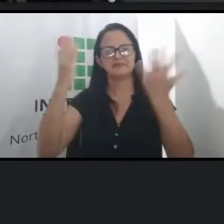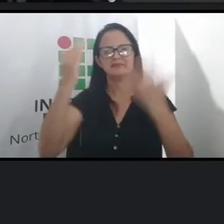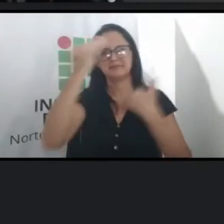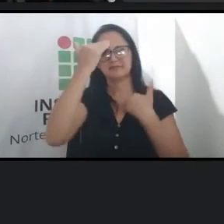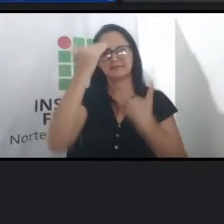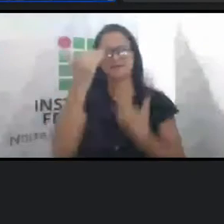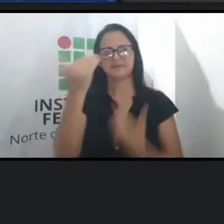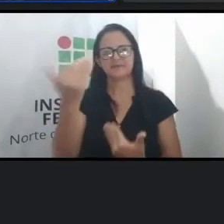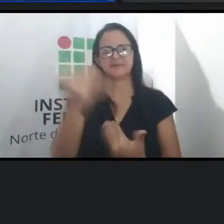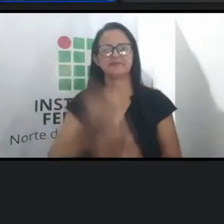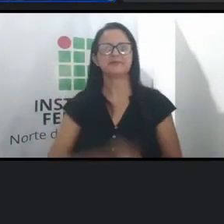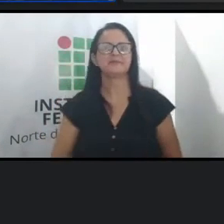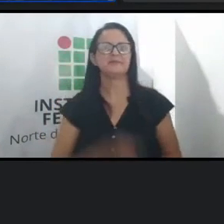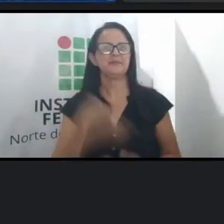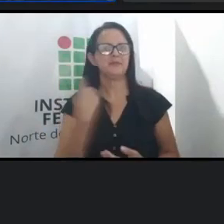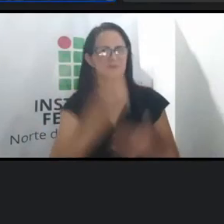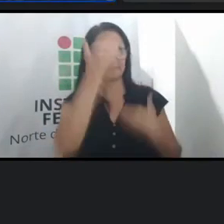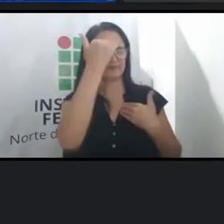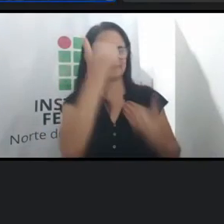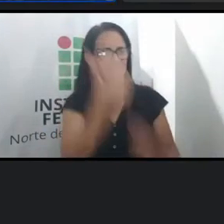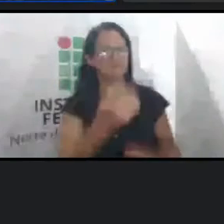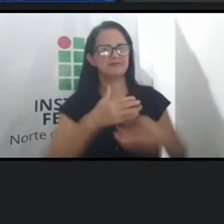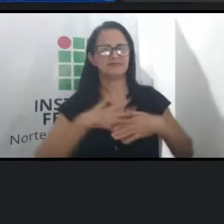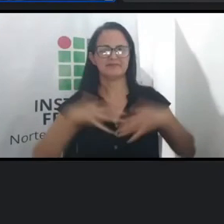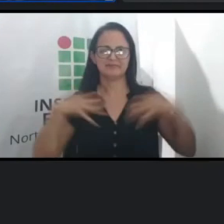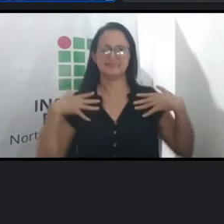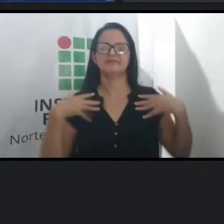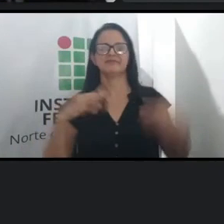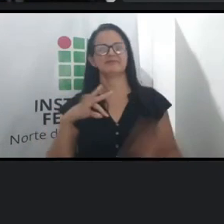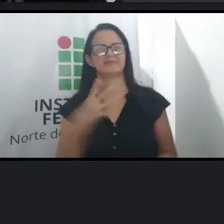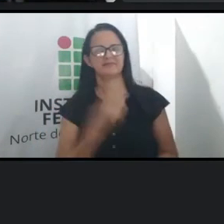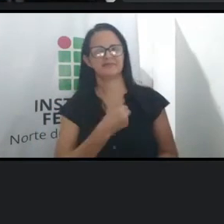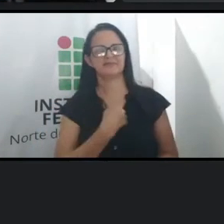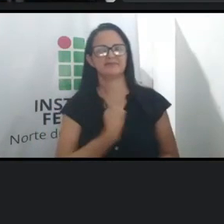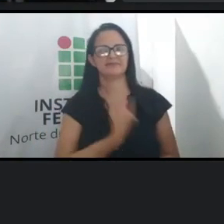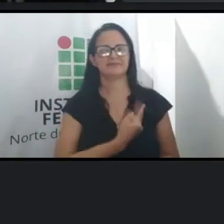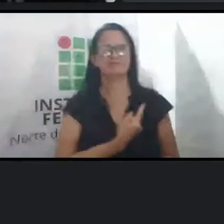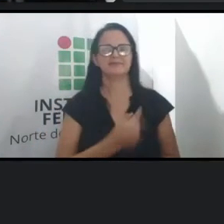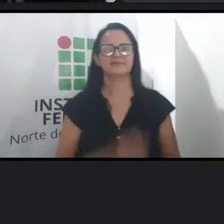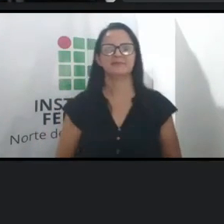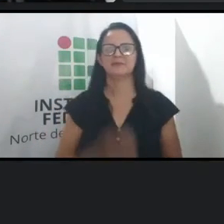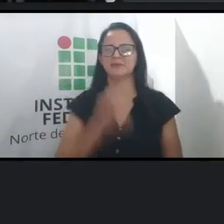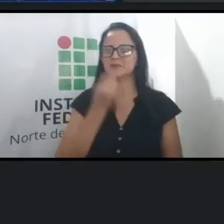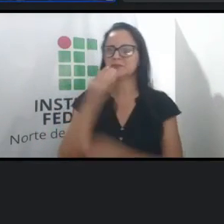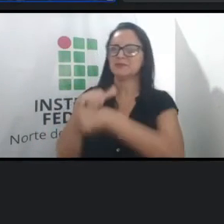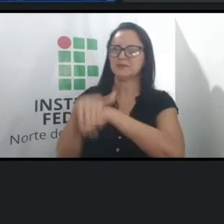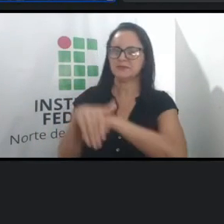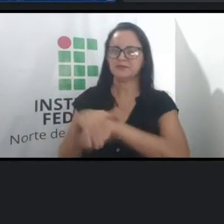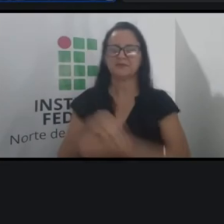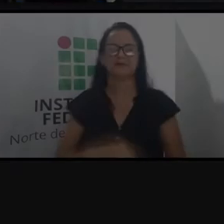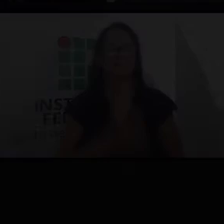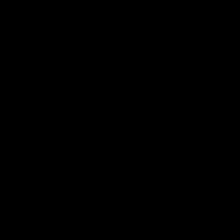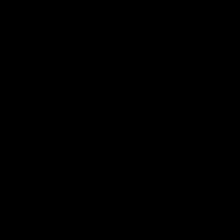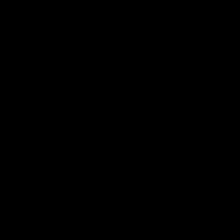Nós que agradecemos, o prazer é todo nosso. Uma boa noite, senhores. Uma boa noite.